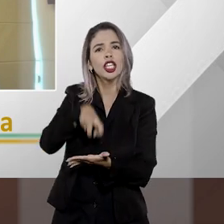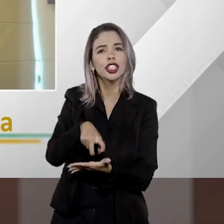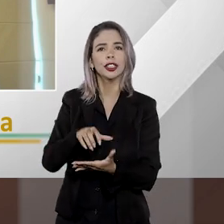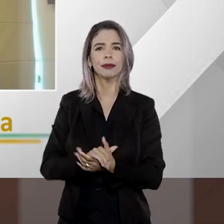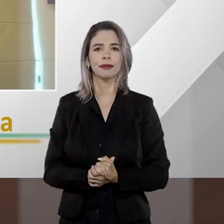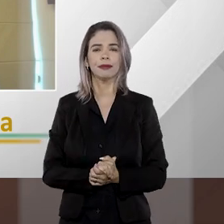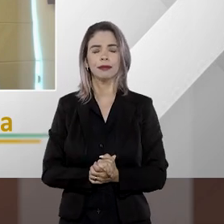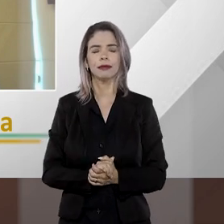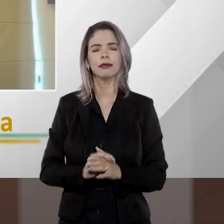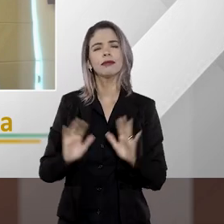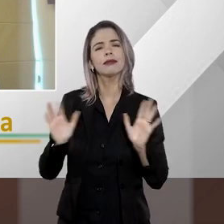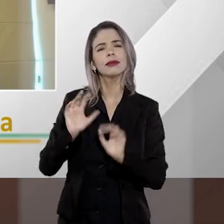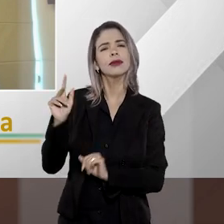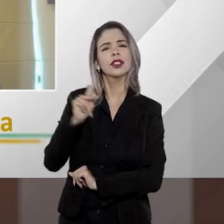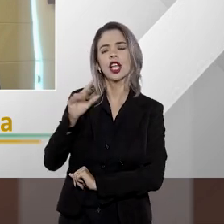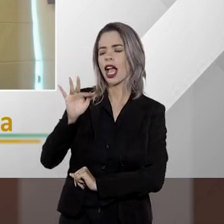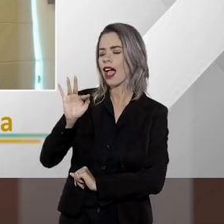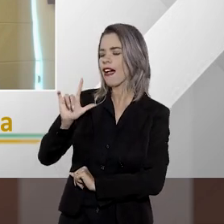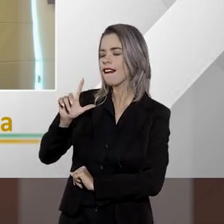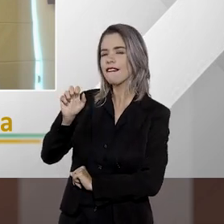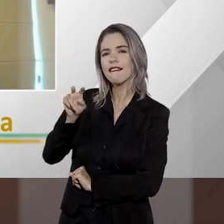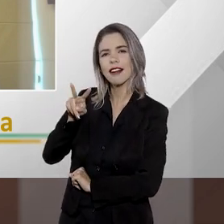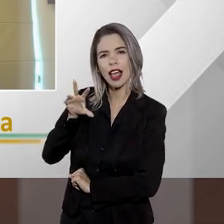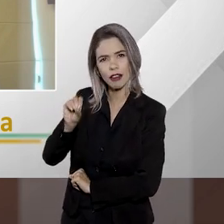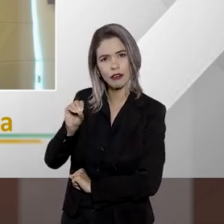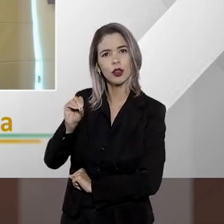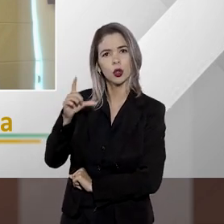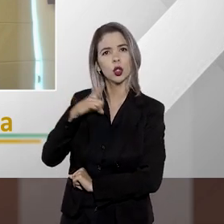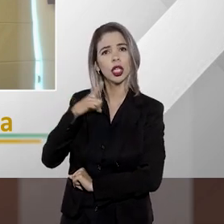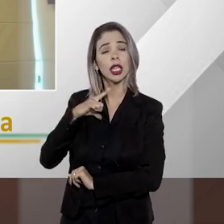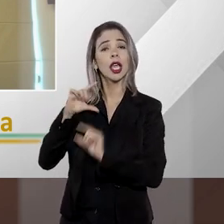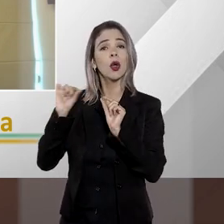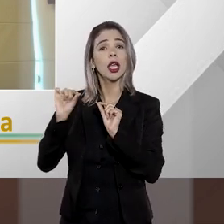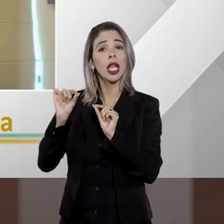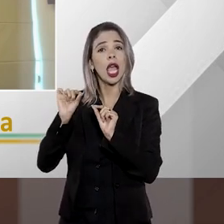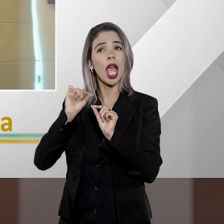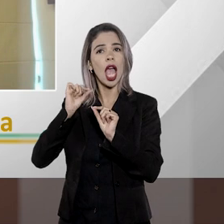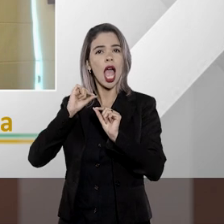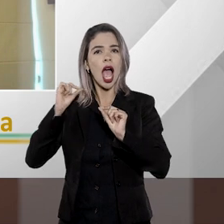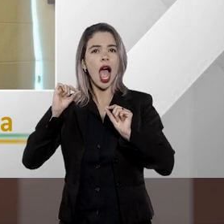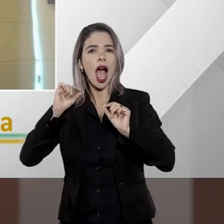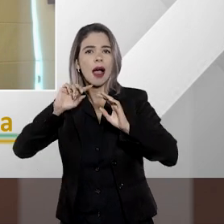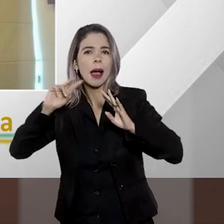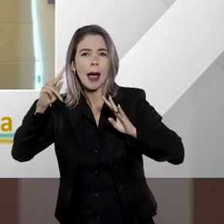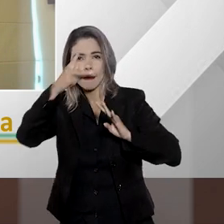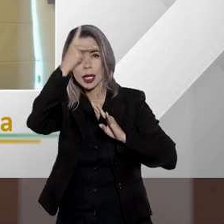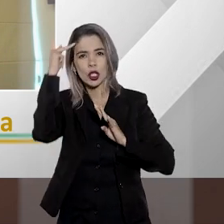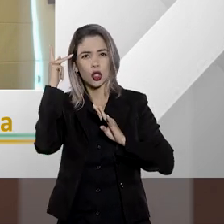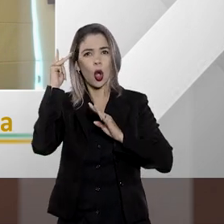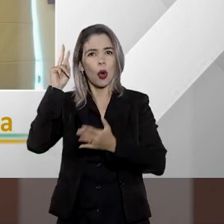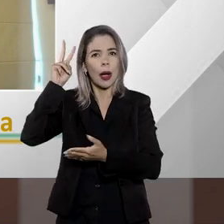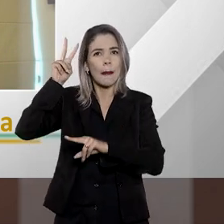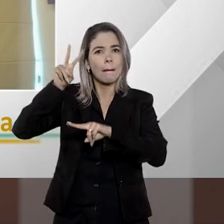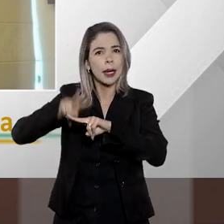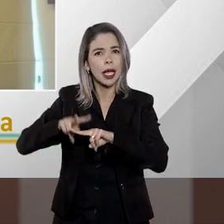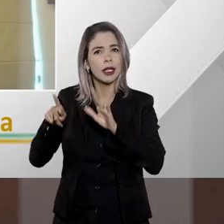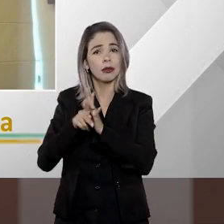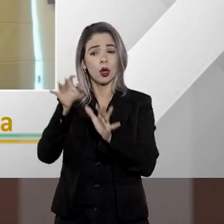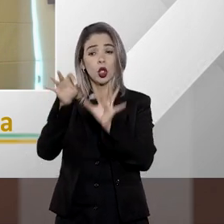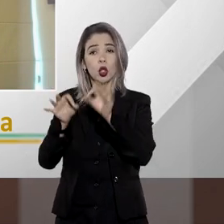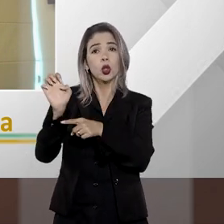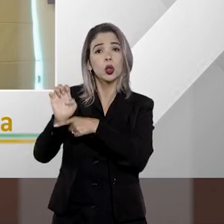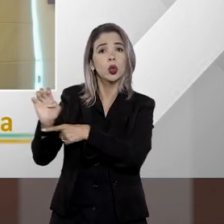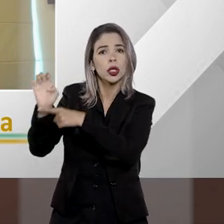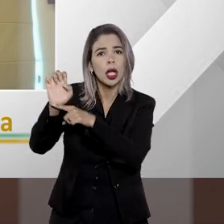Professor Flávio, agora o artigo 86 da Lei de Execução Penal prevê que as penas privativas de liberdade aplicadas pela Justiça